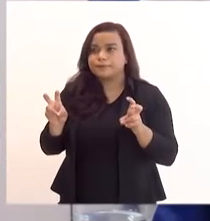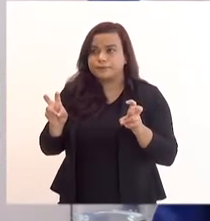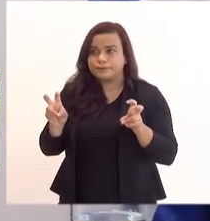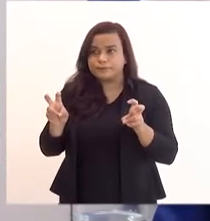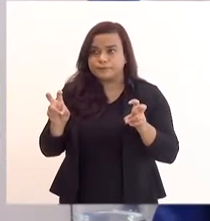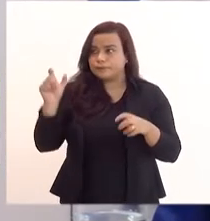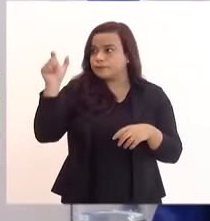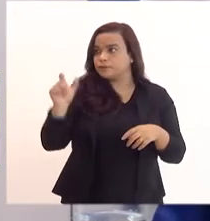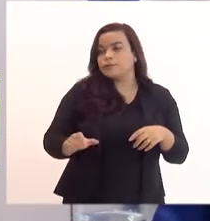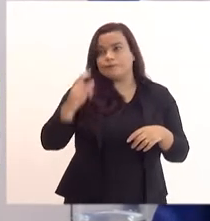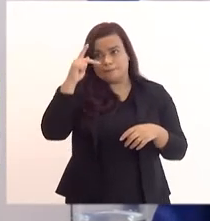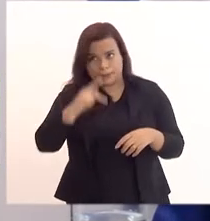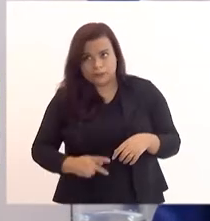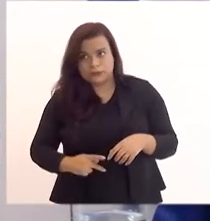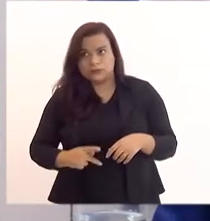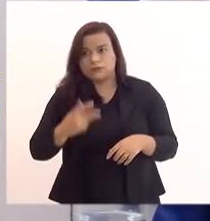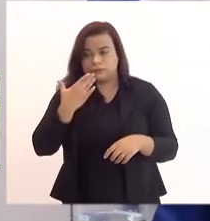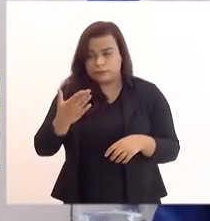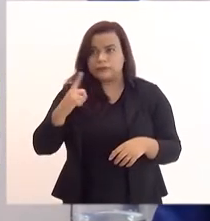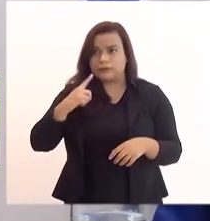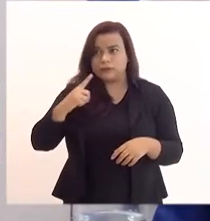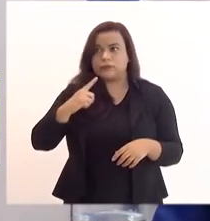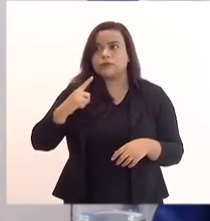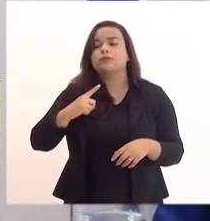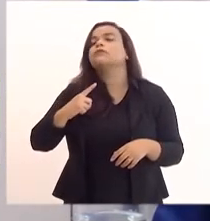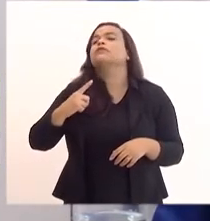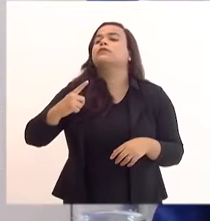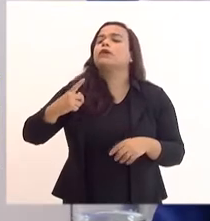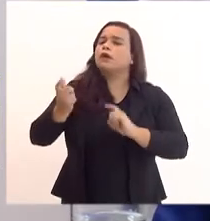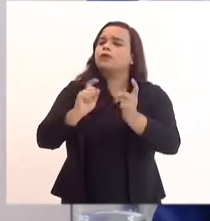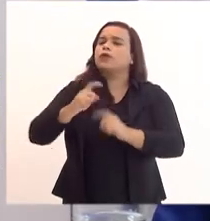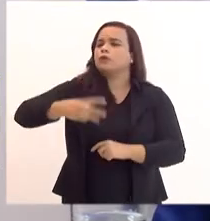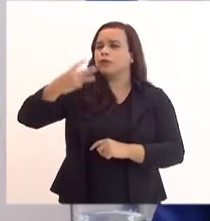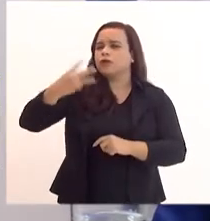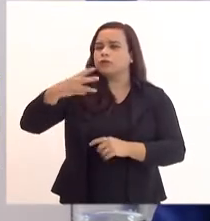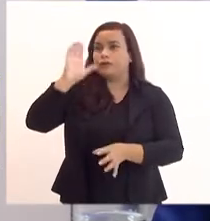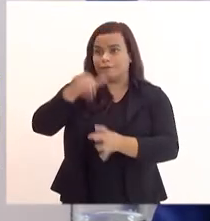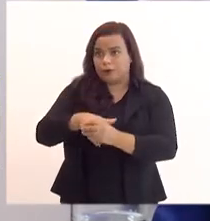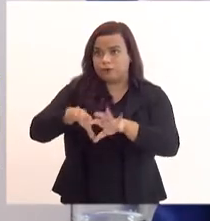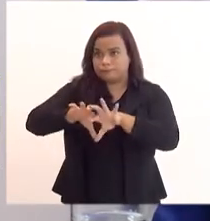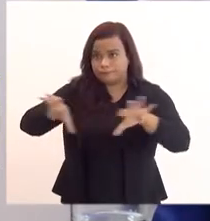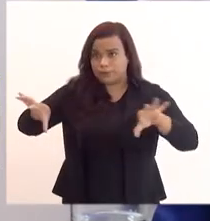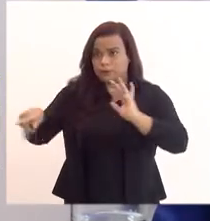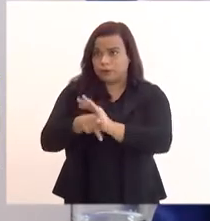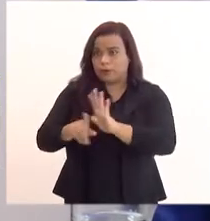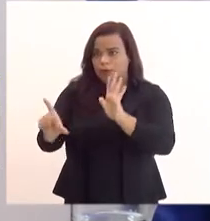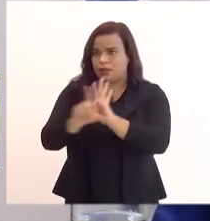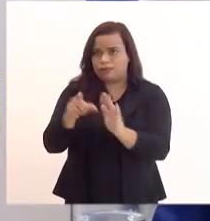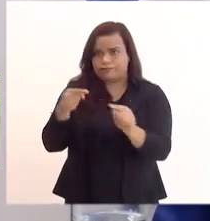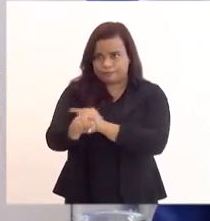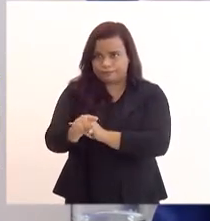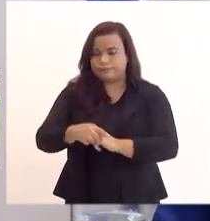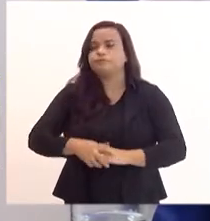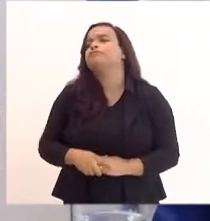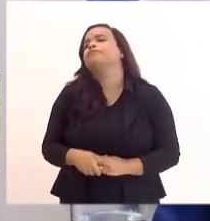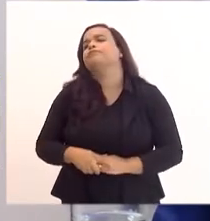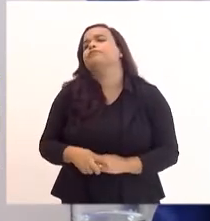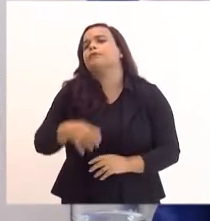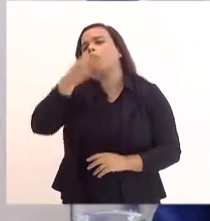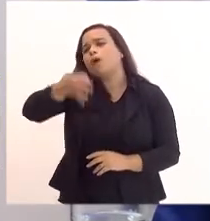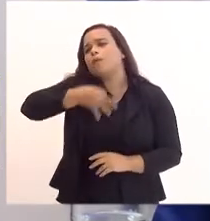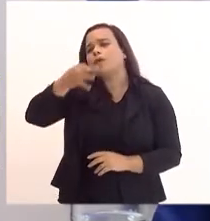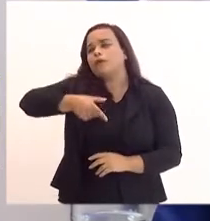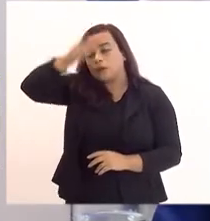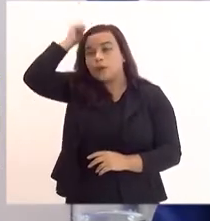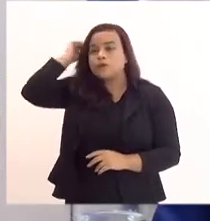do presidente na terceira reunião, com voto em separado pela ilegalidade. Há um parecer do deputado Luiz